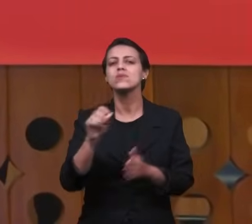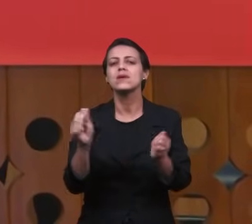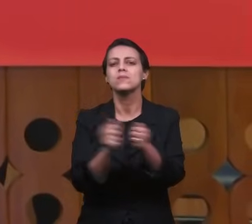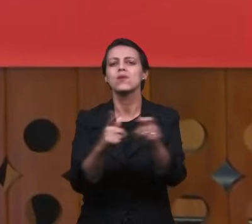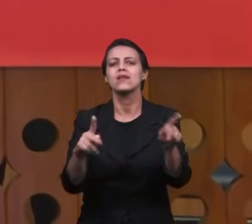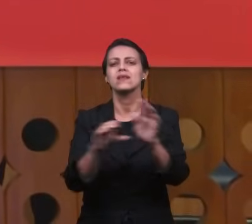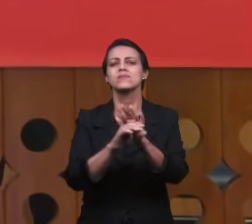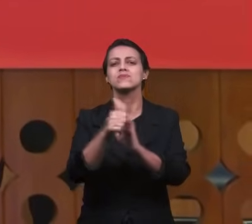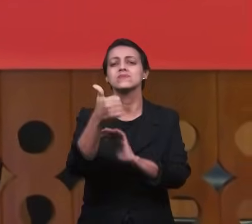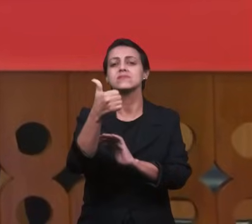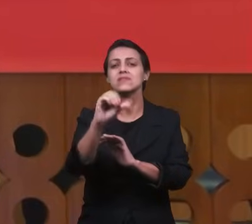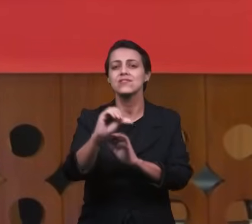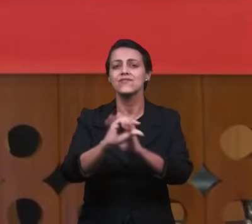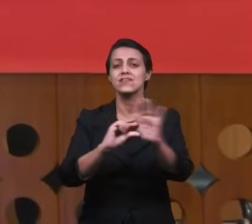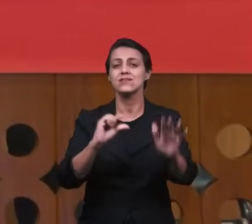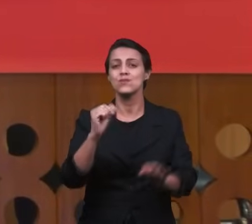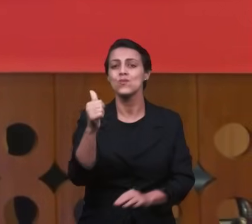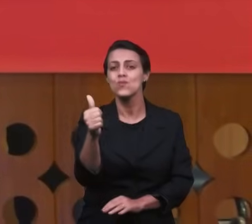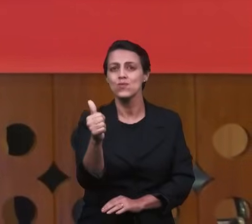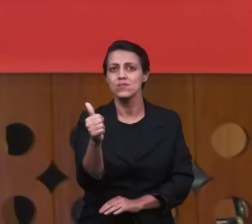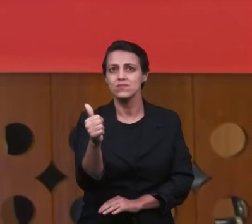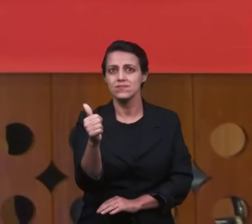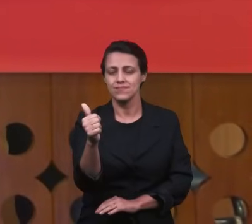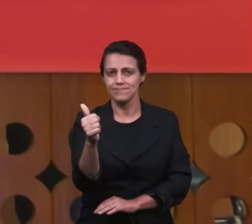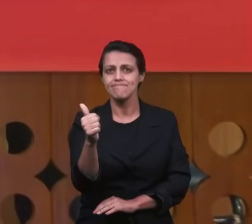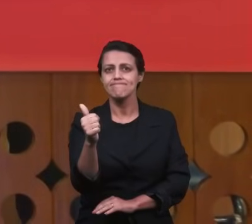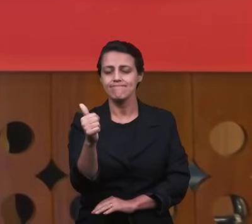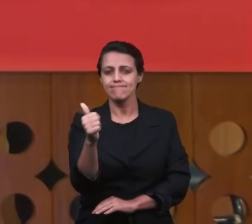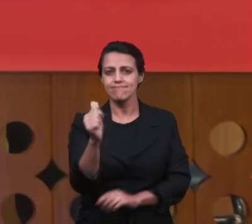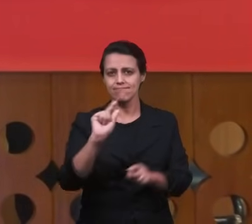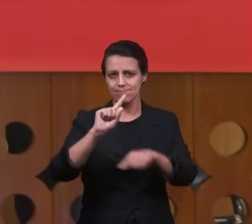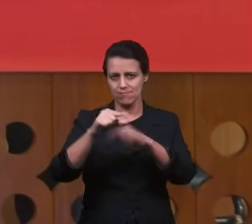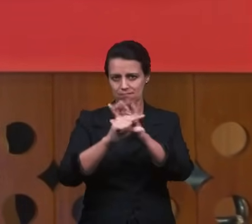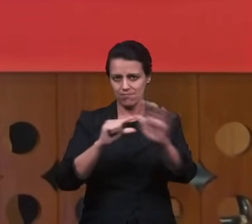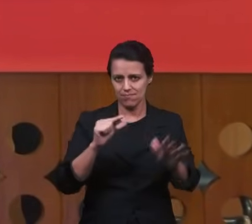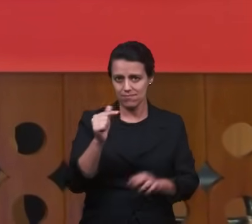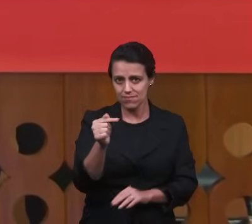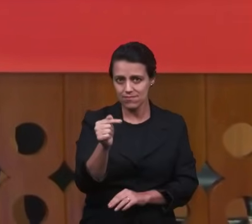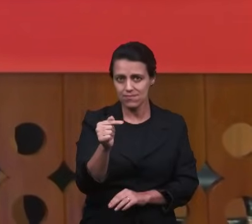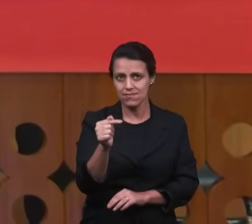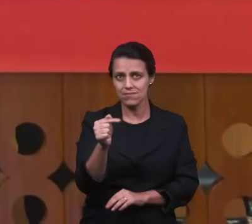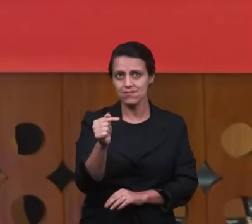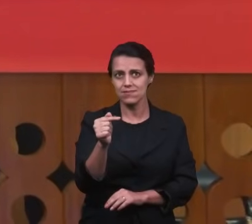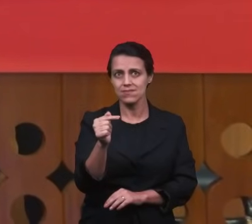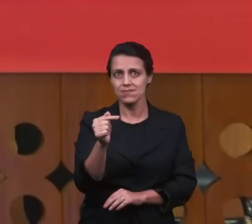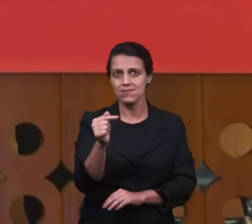né? Está ali. E depois tem 19:7. Regozijemo-nos,